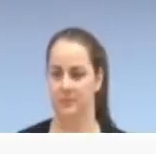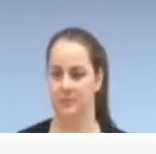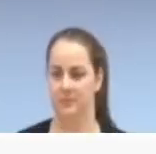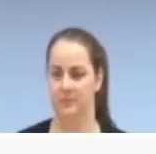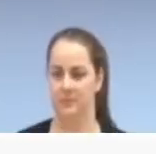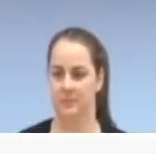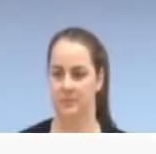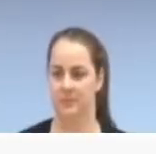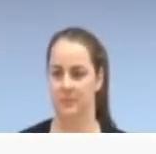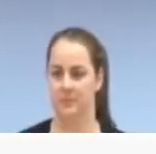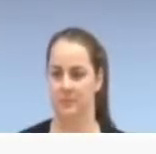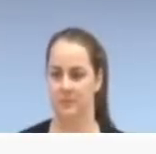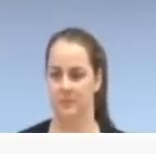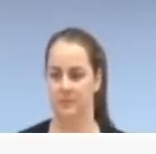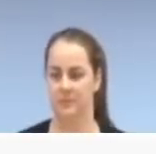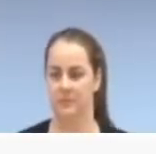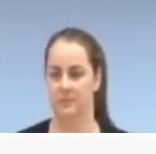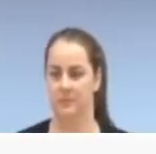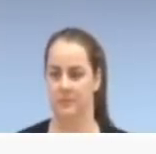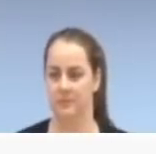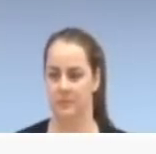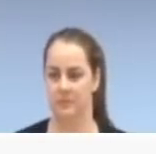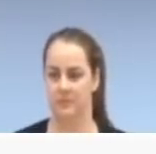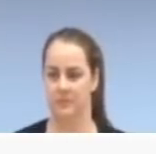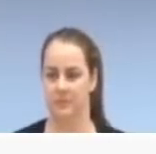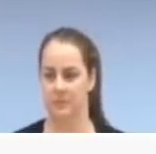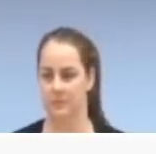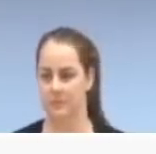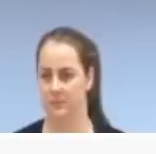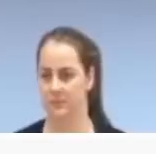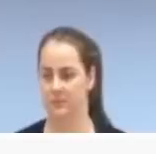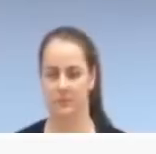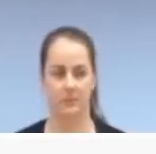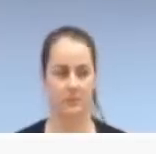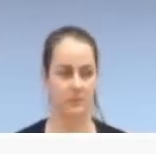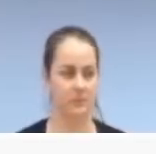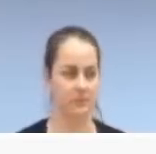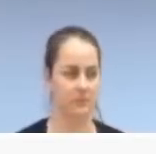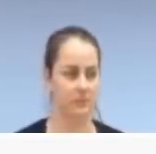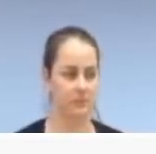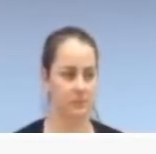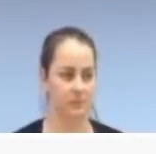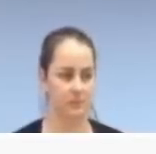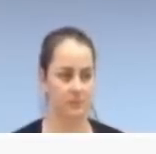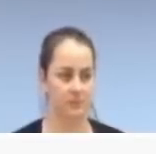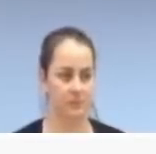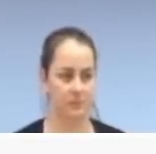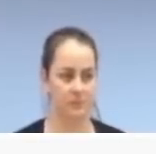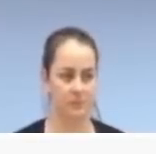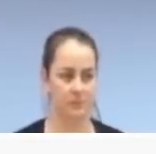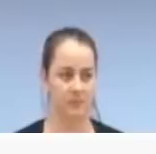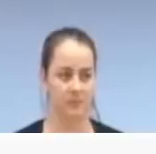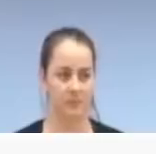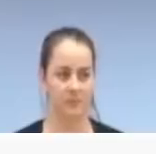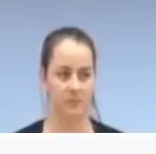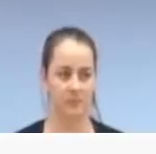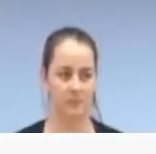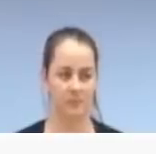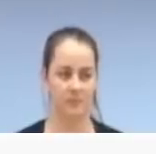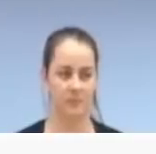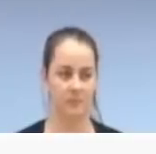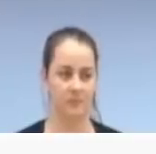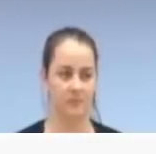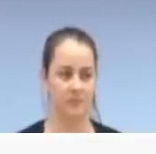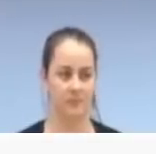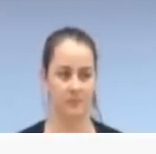práticas criminosas que são discriminatórias ou que são abusadoras a gente vê a justificativa de não eu cometi um